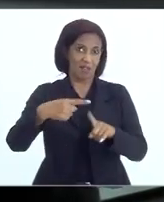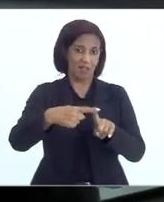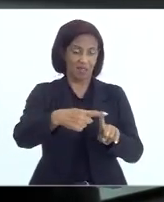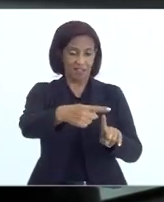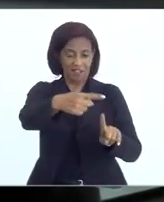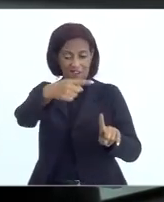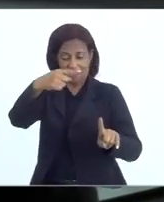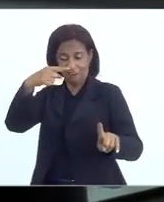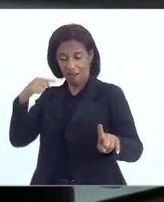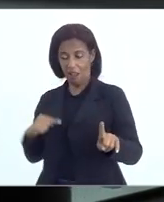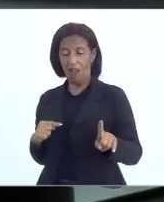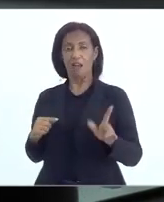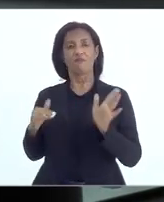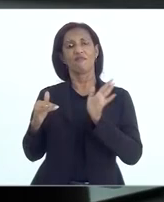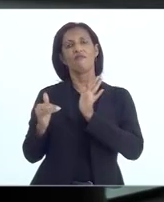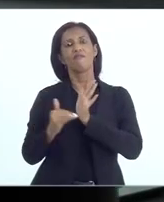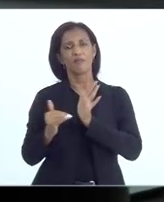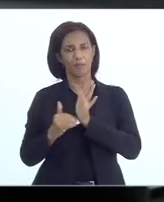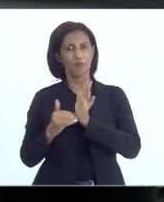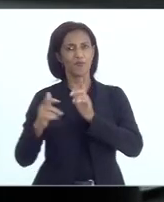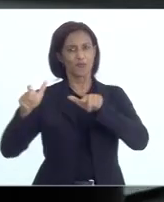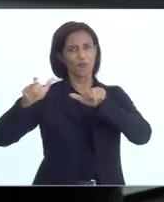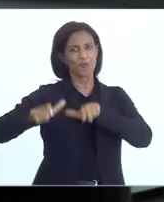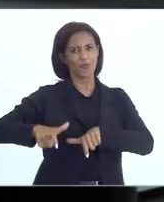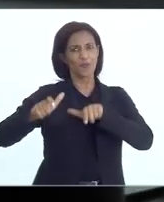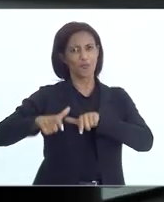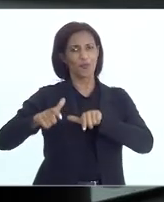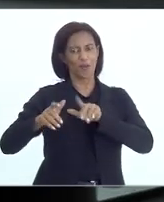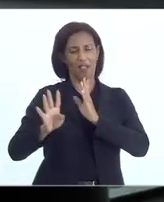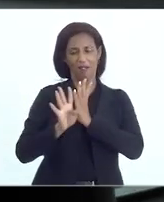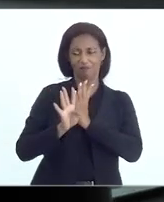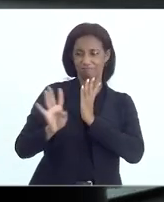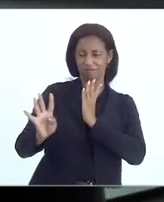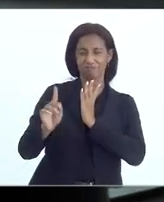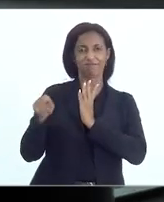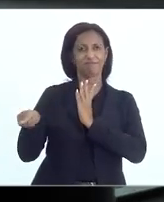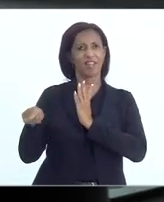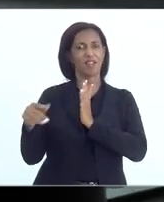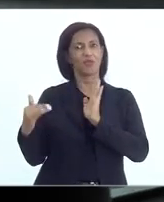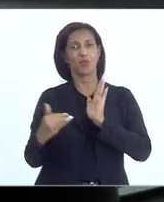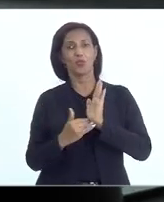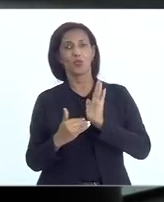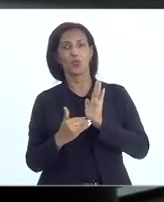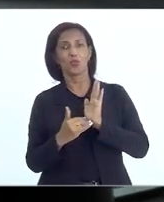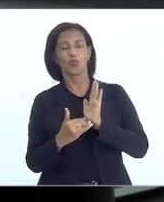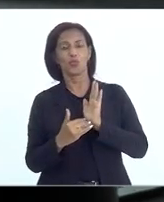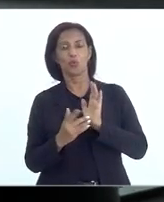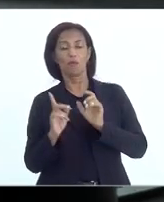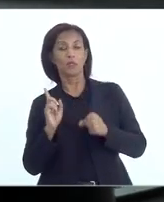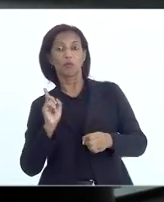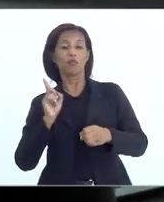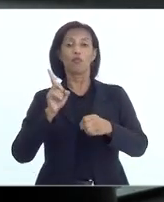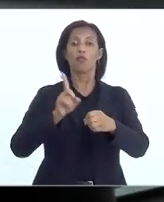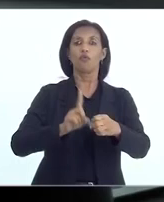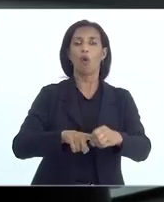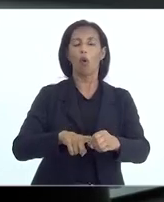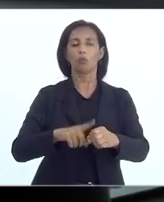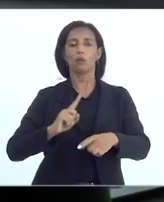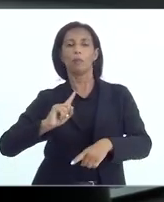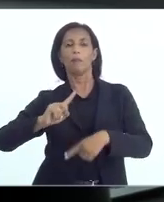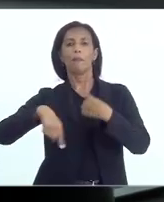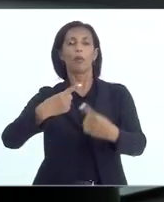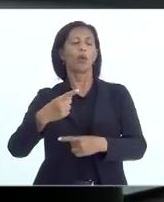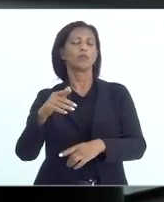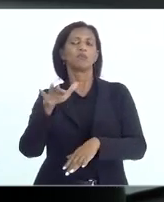da sua classificação do seu lugar naquela fila de convocação e vai ao final você não volta para